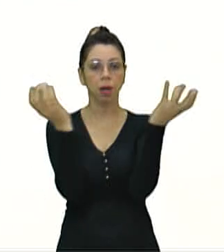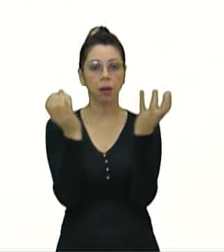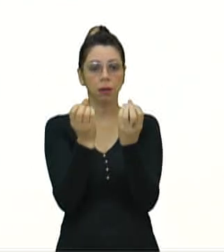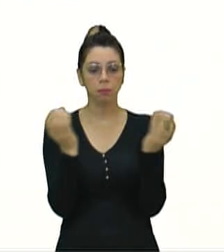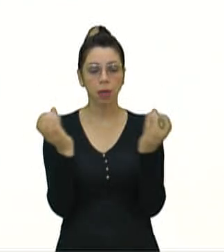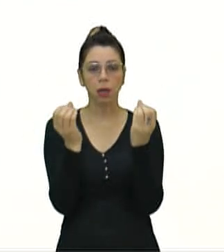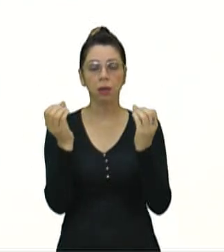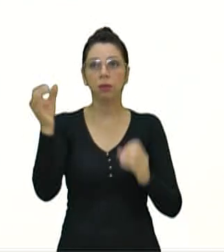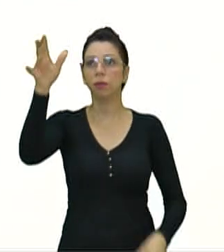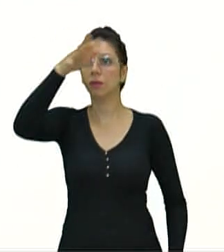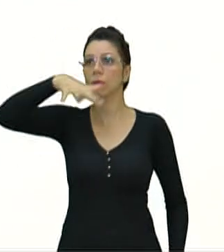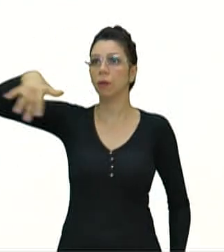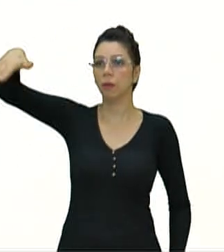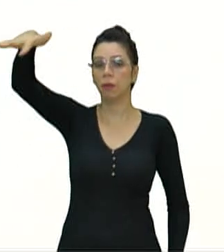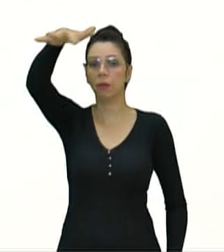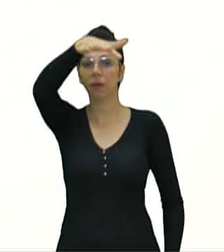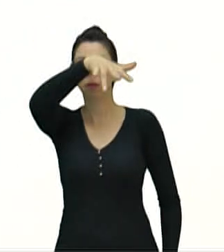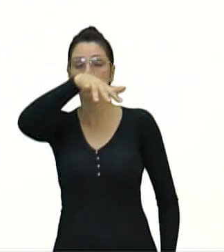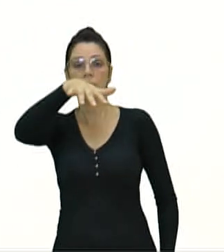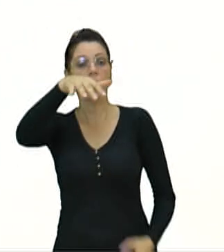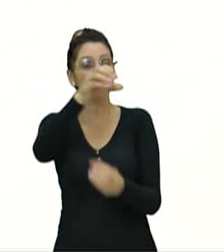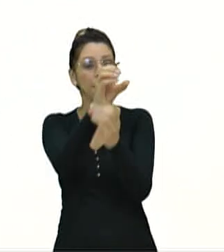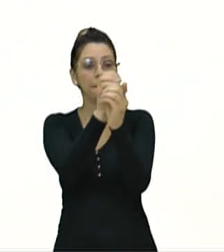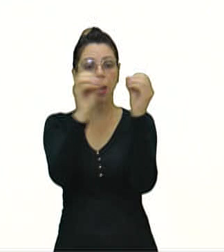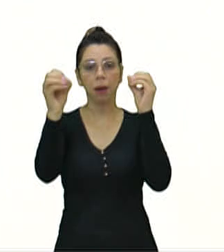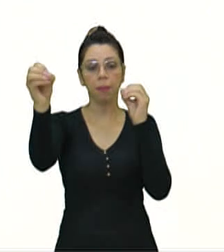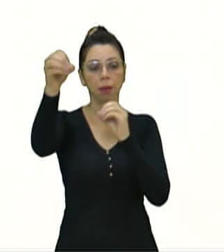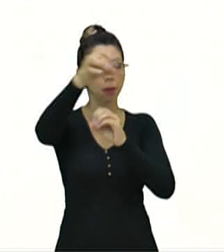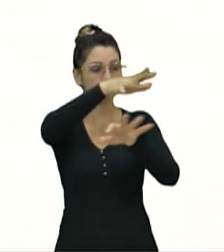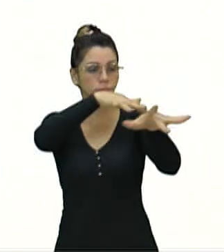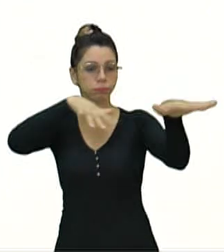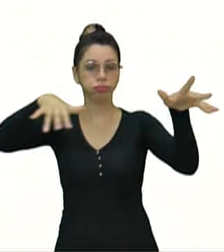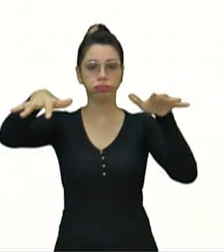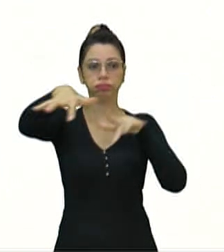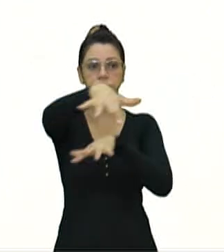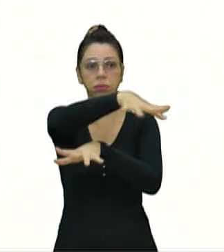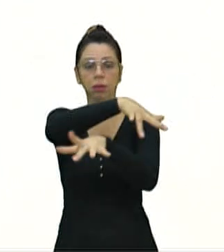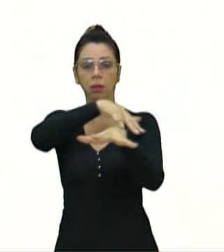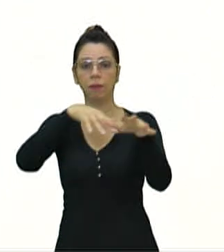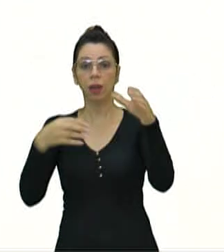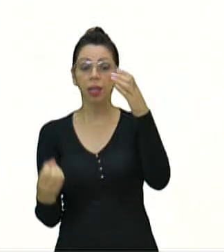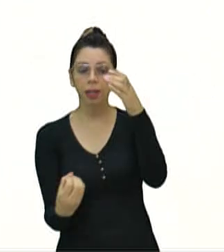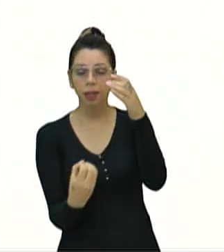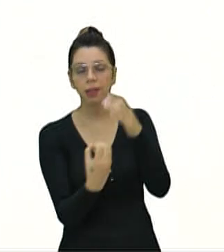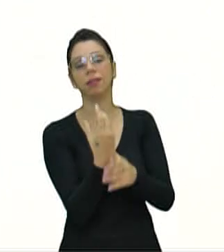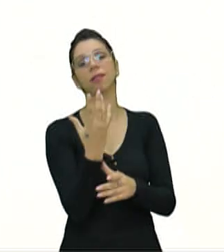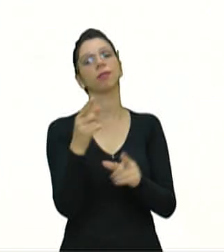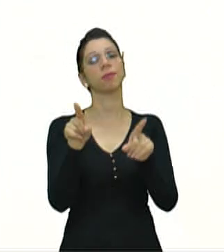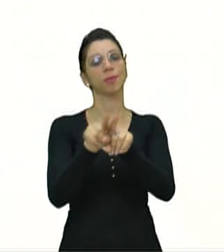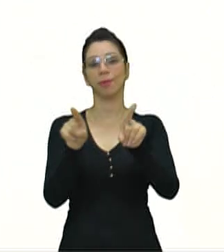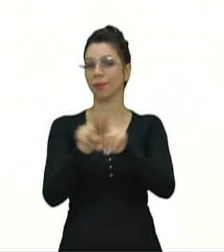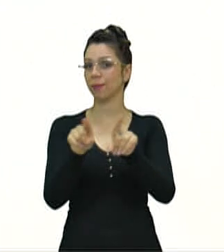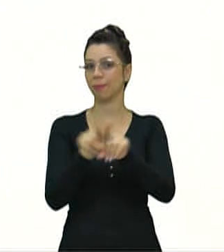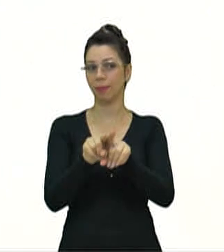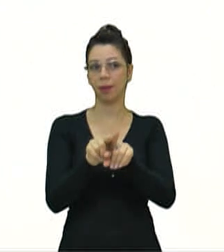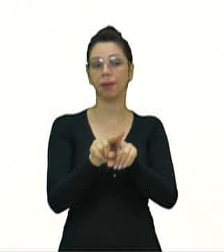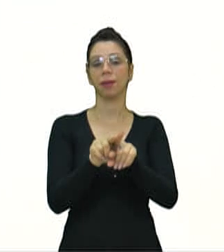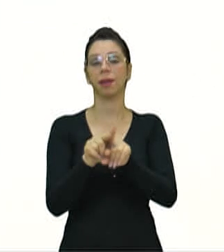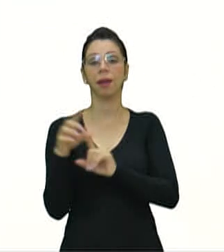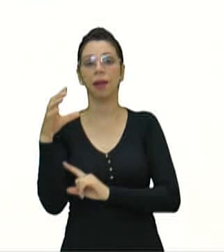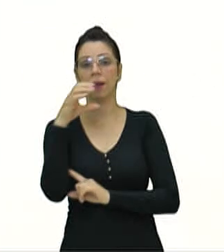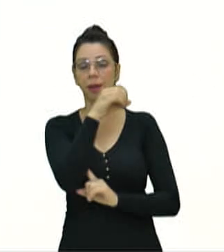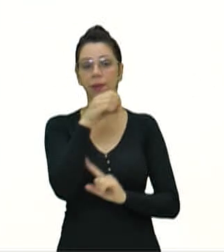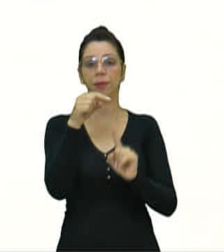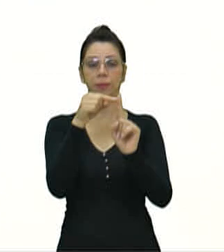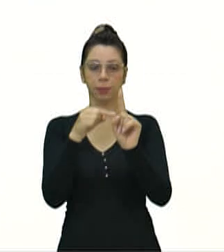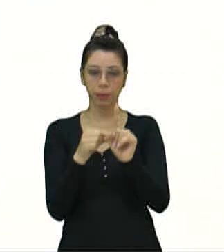liberados no ambiente e esses organismos, né, separam-se do progenitor, desenvolvendo novos indivíduos a partir dali, também considerando como um tipo de